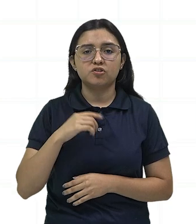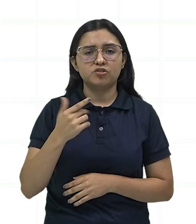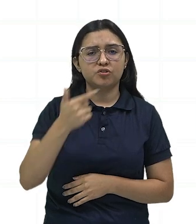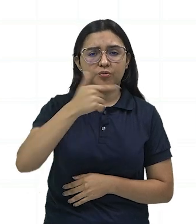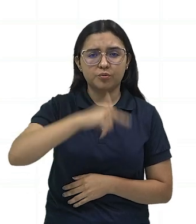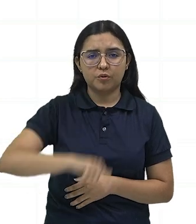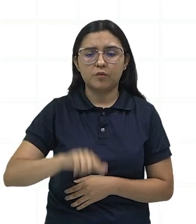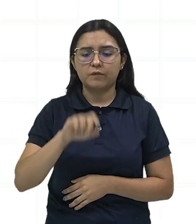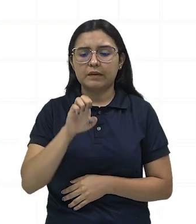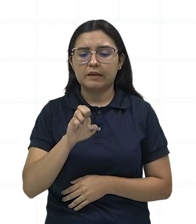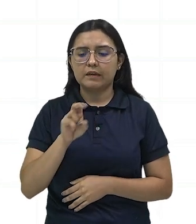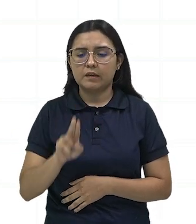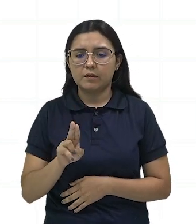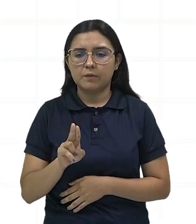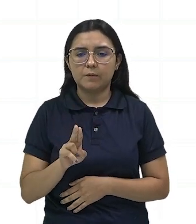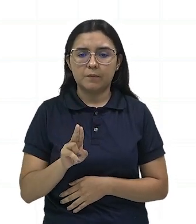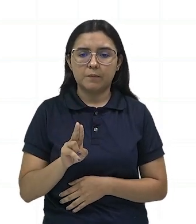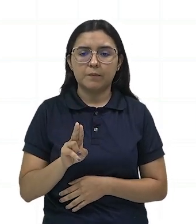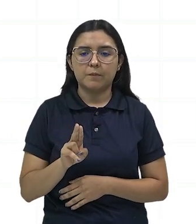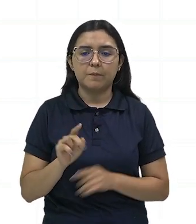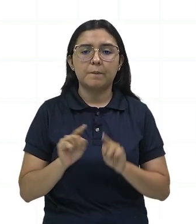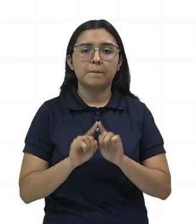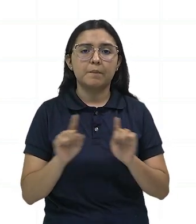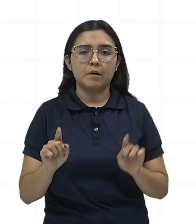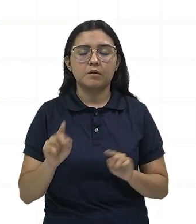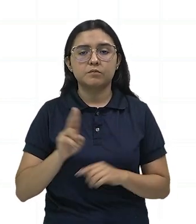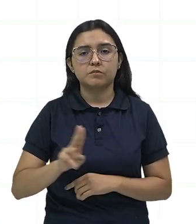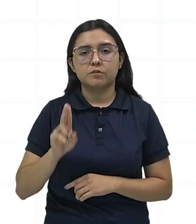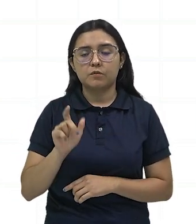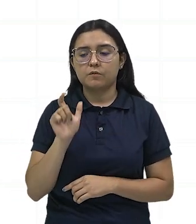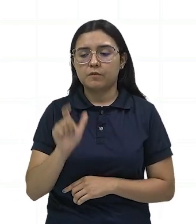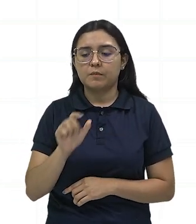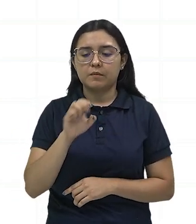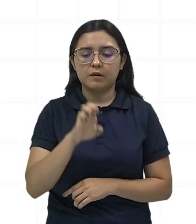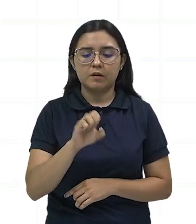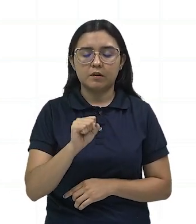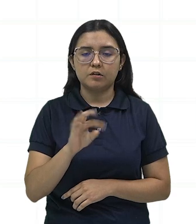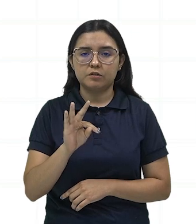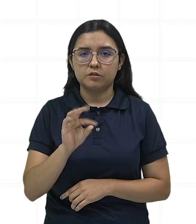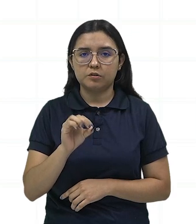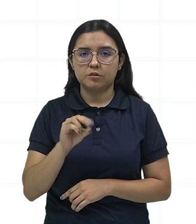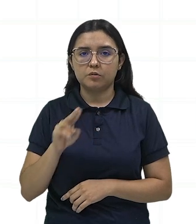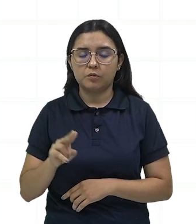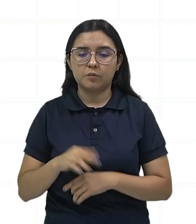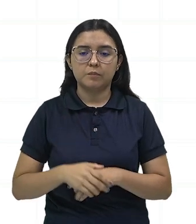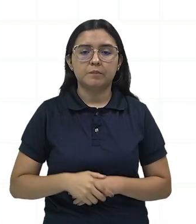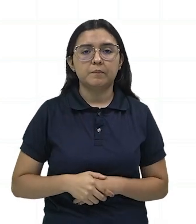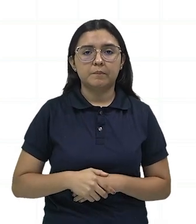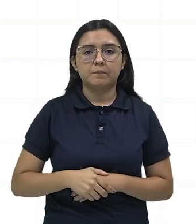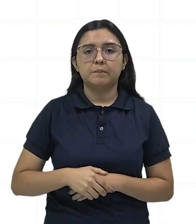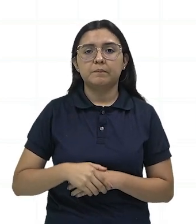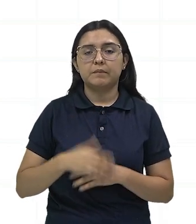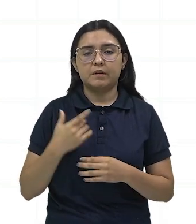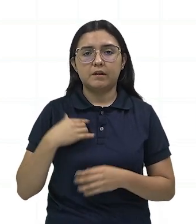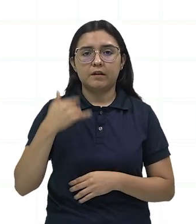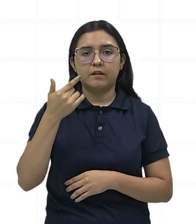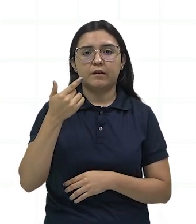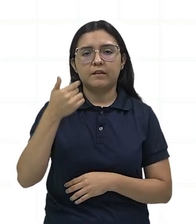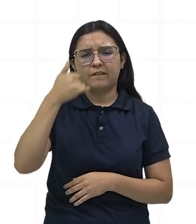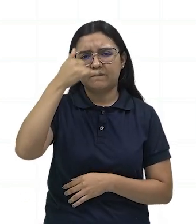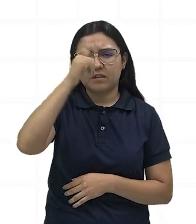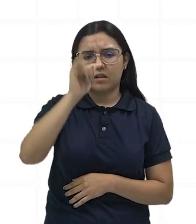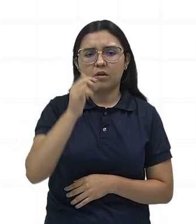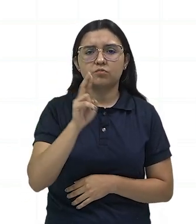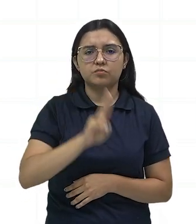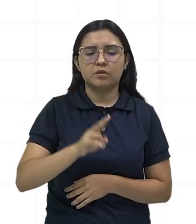pode ser inferido por conta do meu verbo estou. Para eu não dizer eu não tenho o hábito de desligar a torneira, eu estou tentando